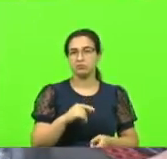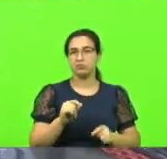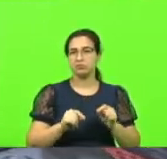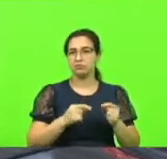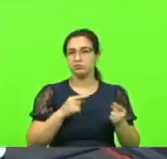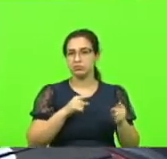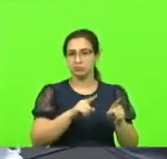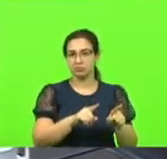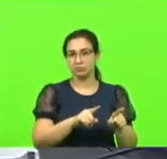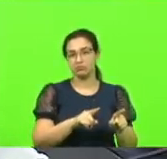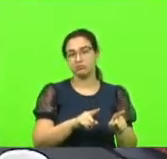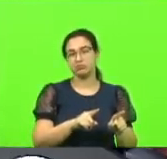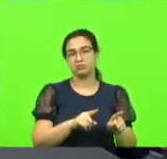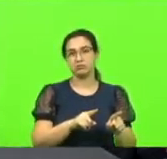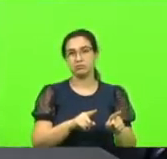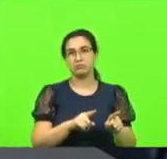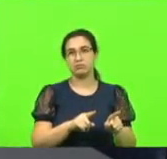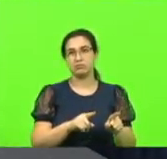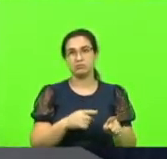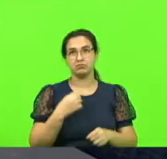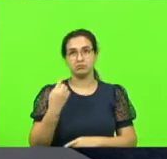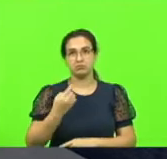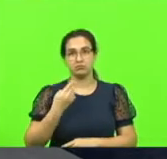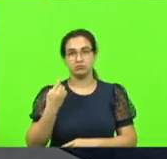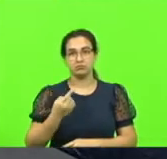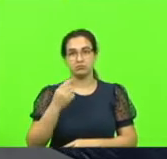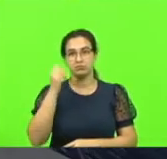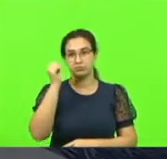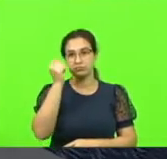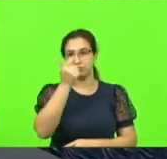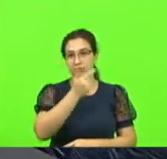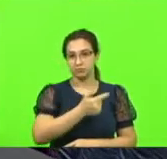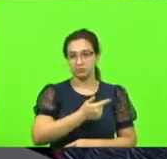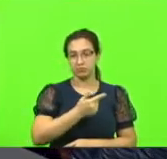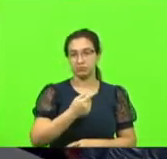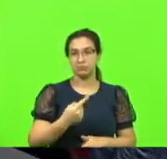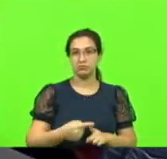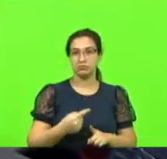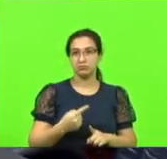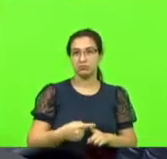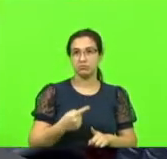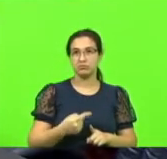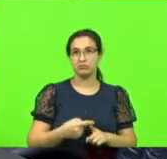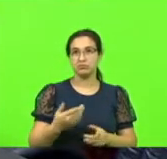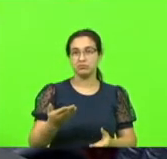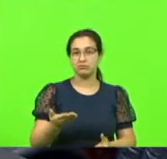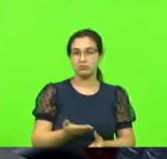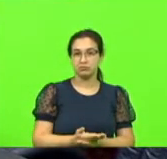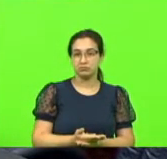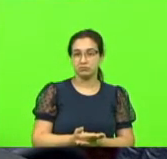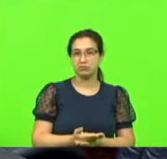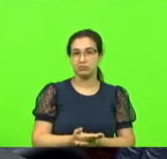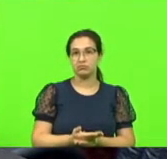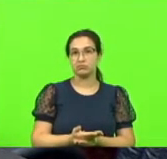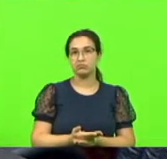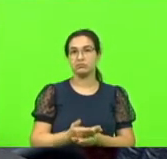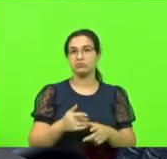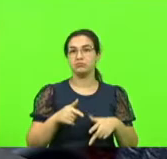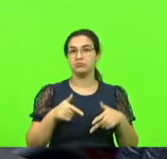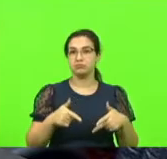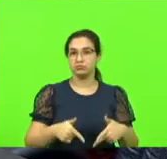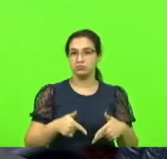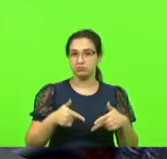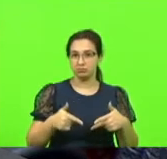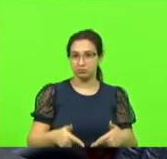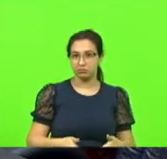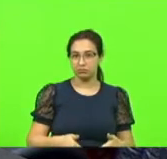repudia o deputado Altair Silva por estar processando uma ativista da causa